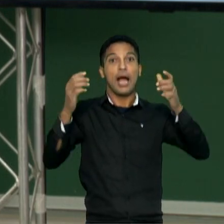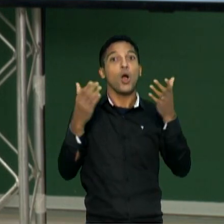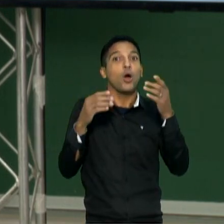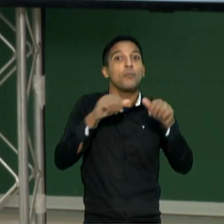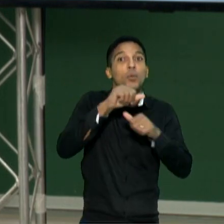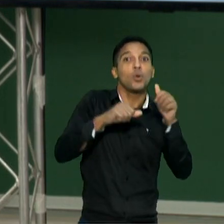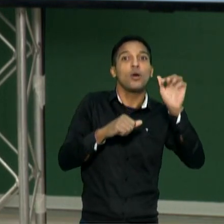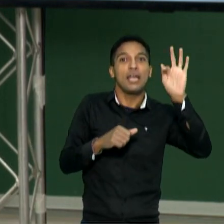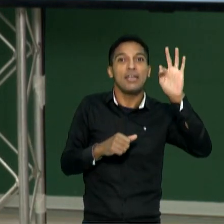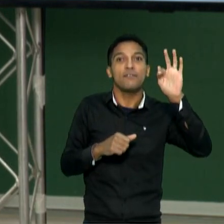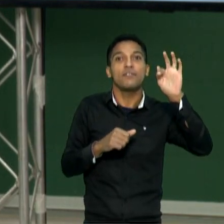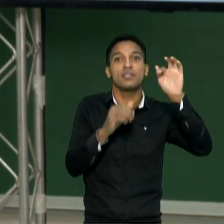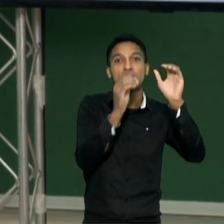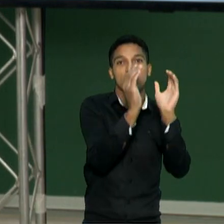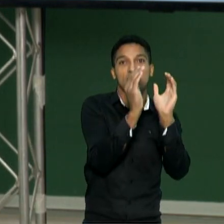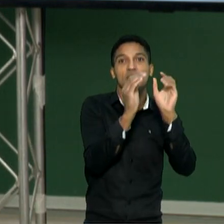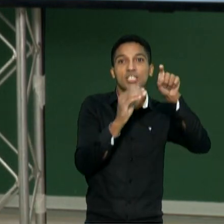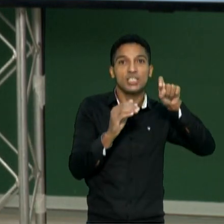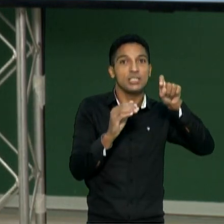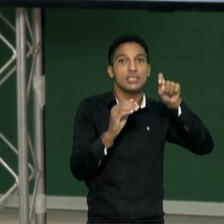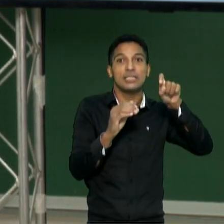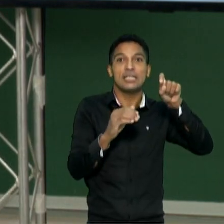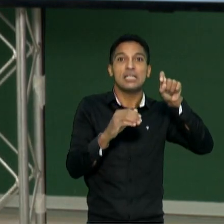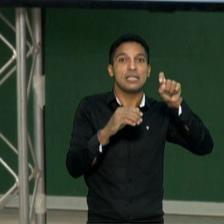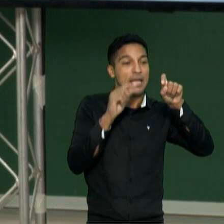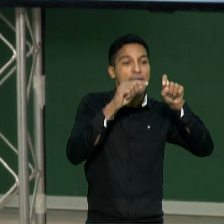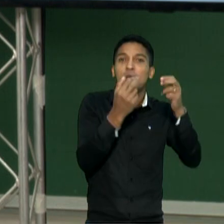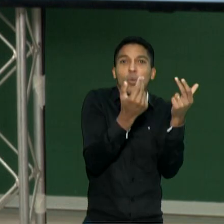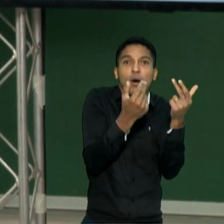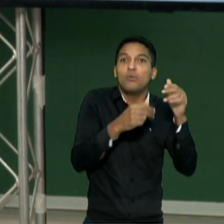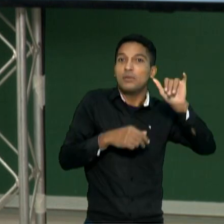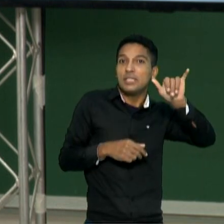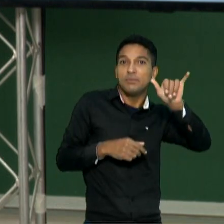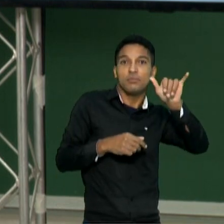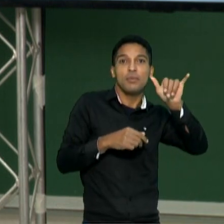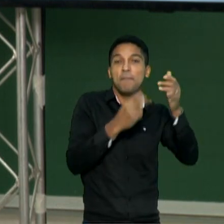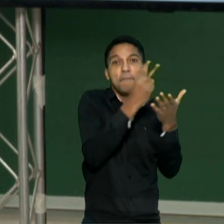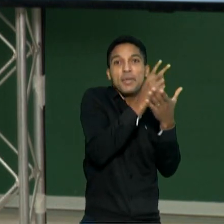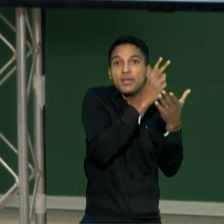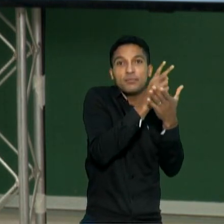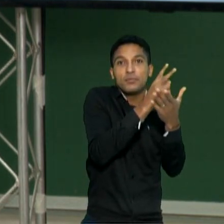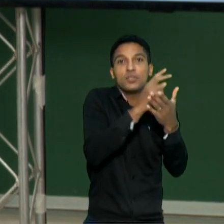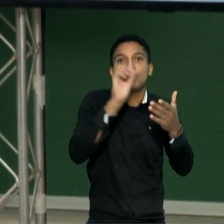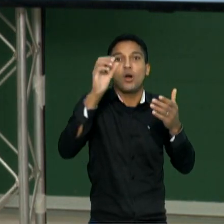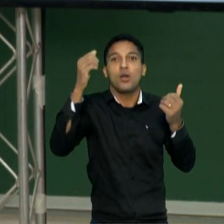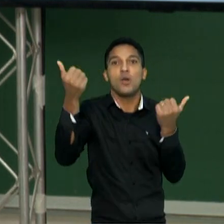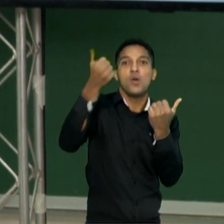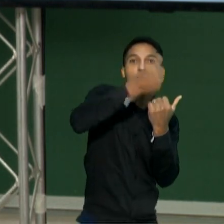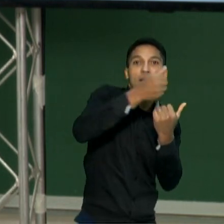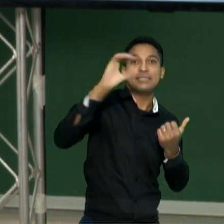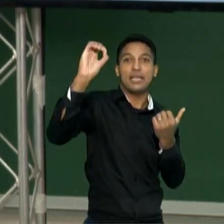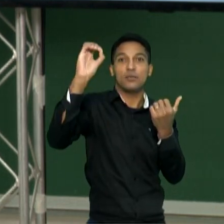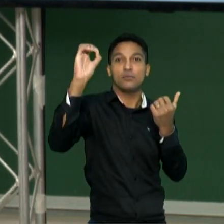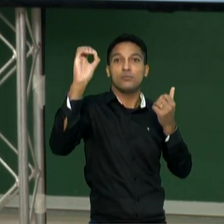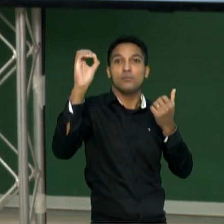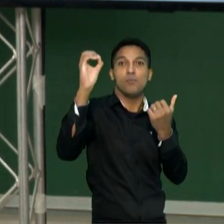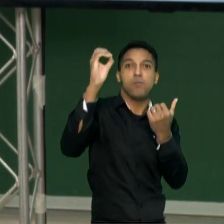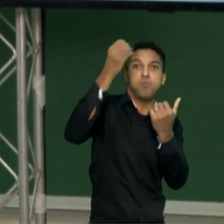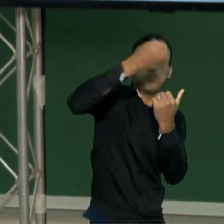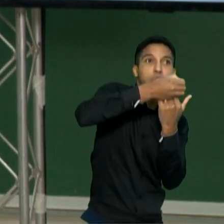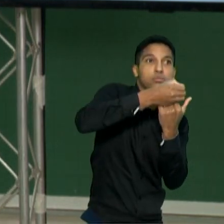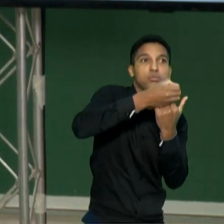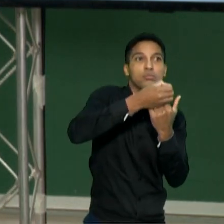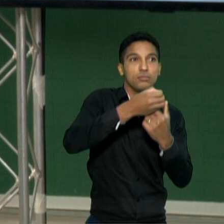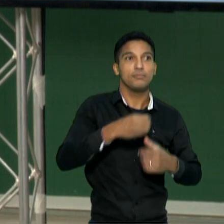x. F de x ou y dá no mesmo, não muda nada, ok? É ele que você vai trocar por zero. Vou